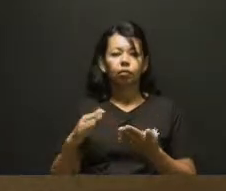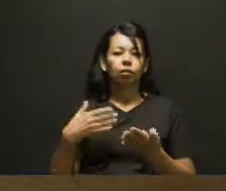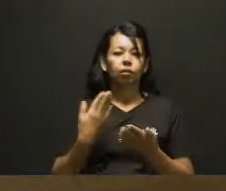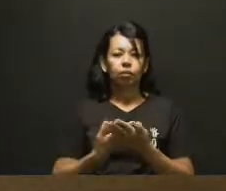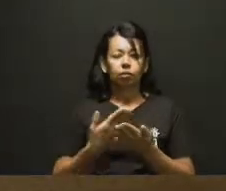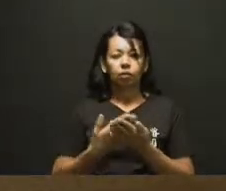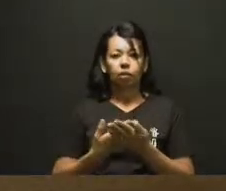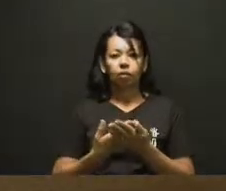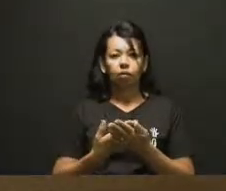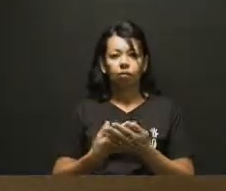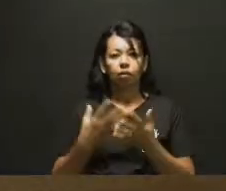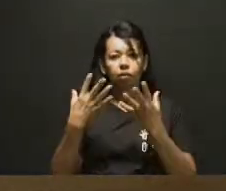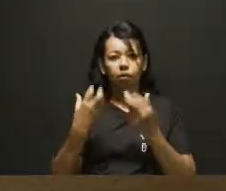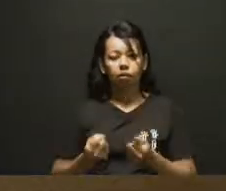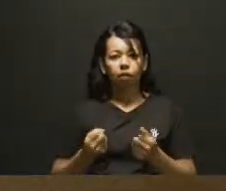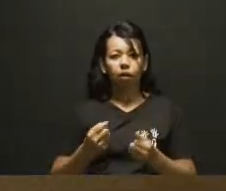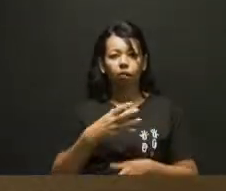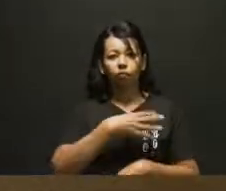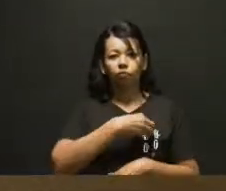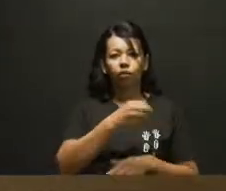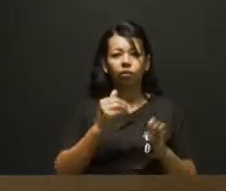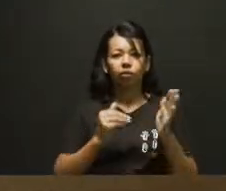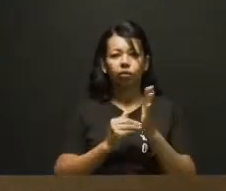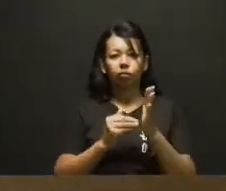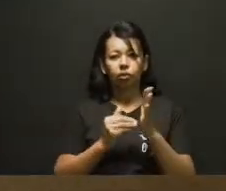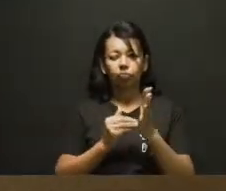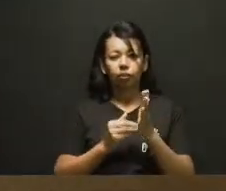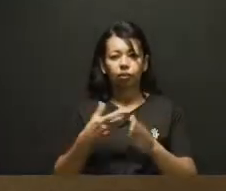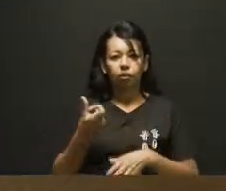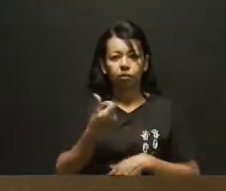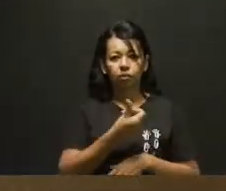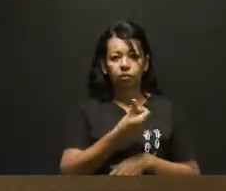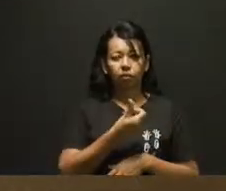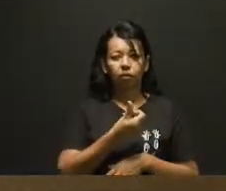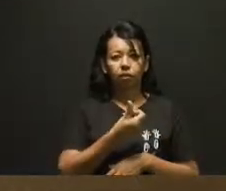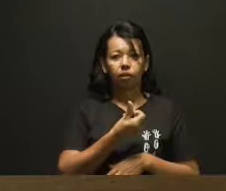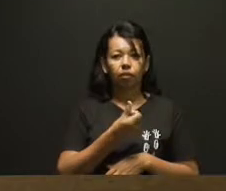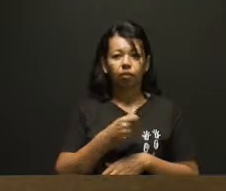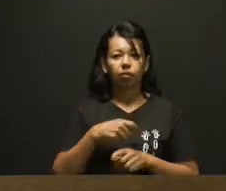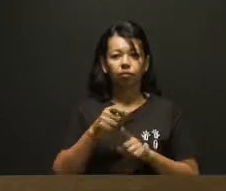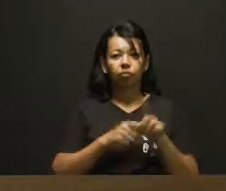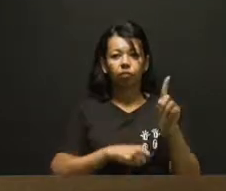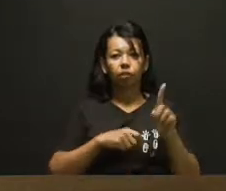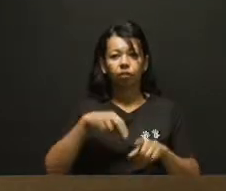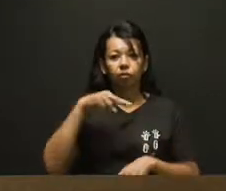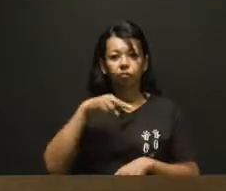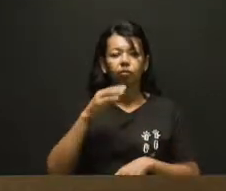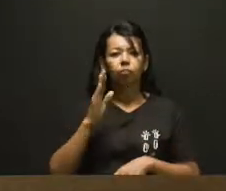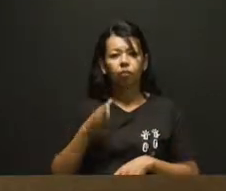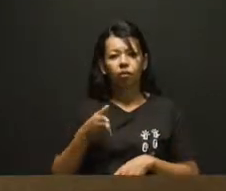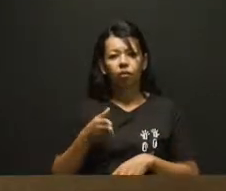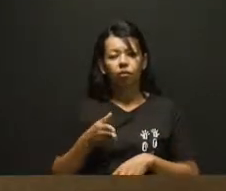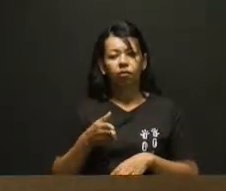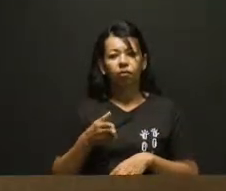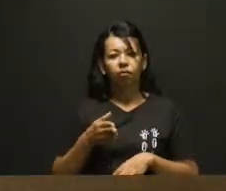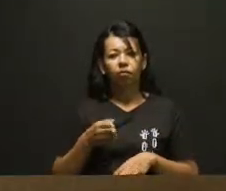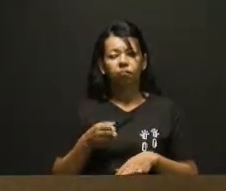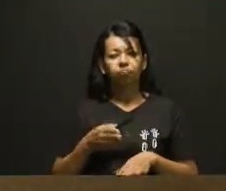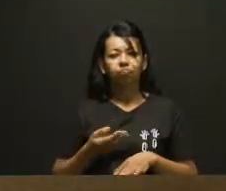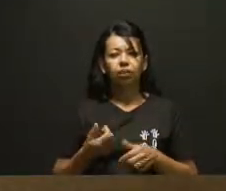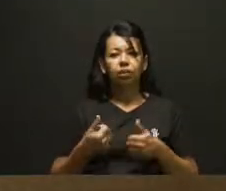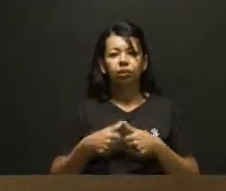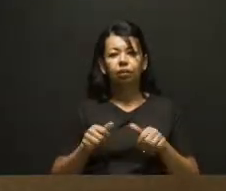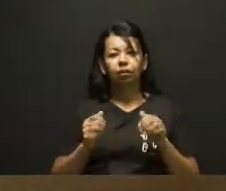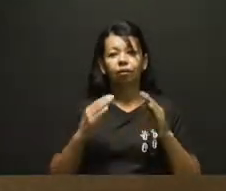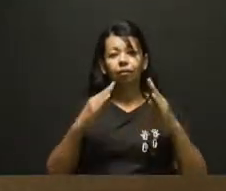na última sexta feira do ano do mês de novembro já ter que ficar em casa porque infelizmente